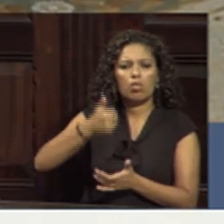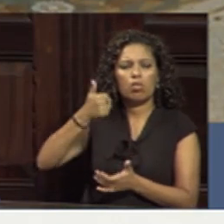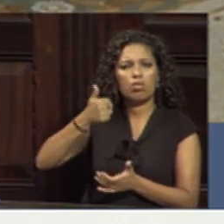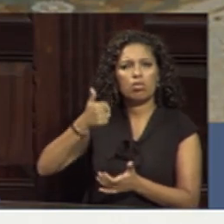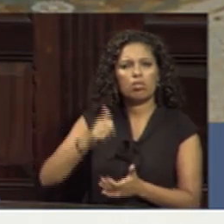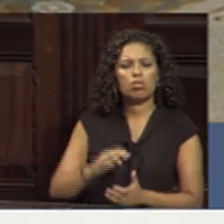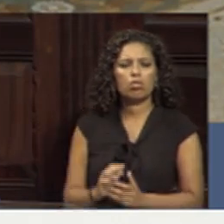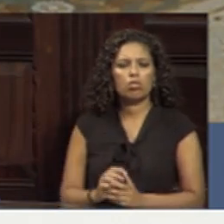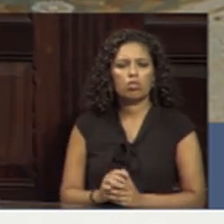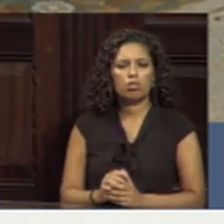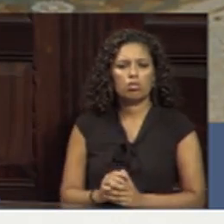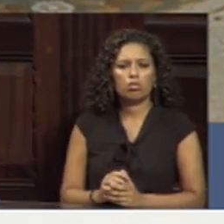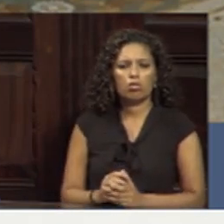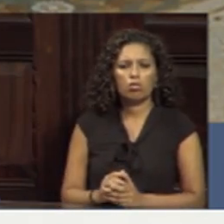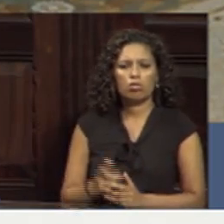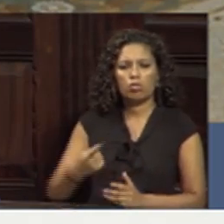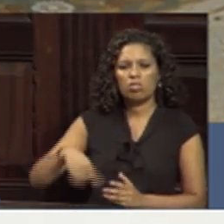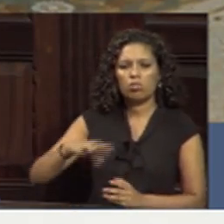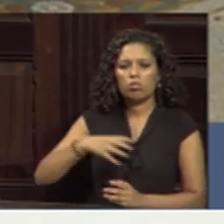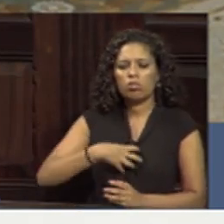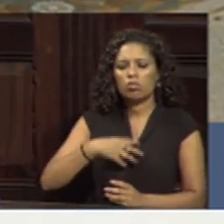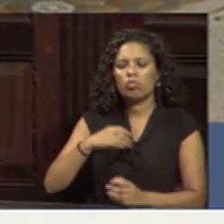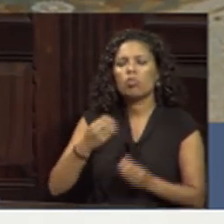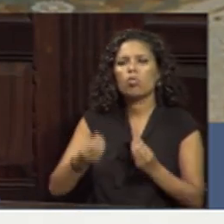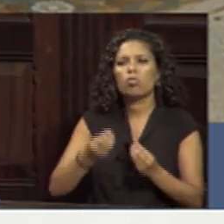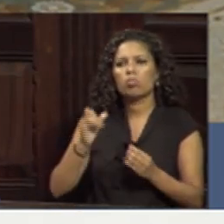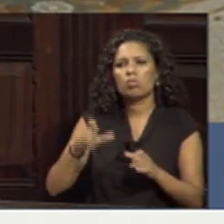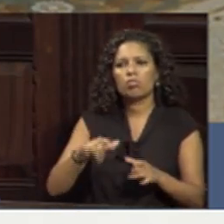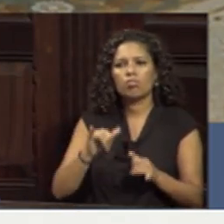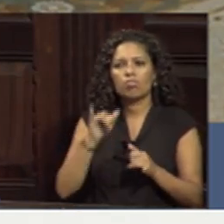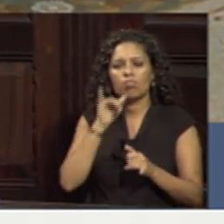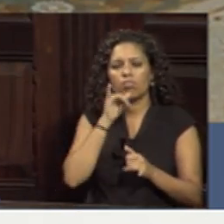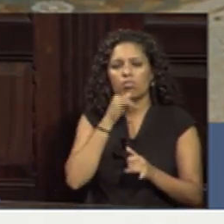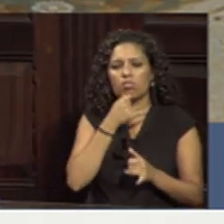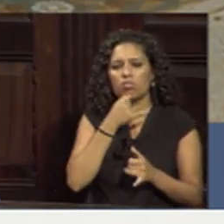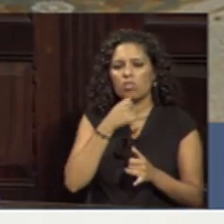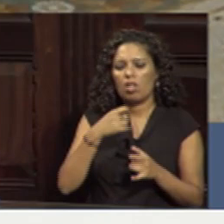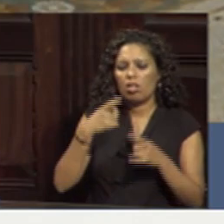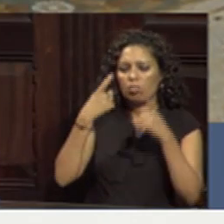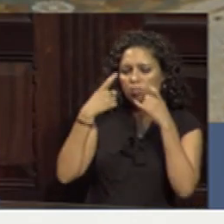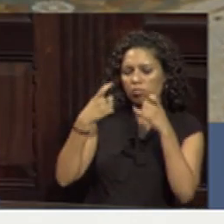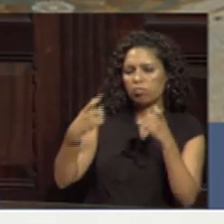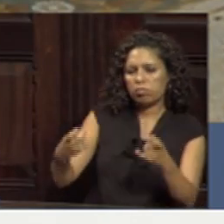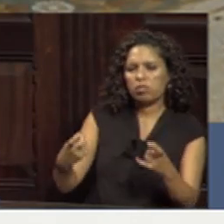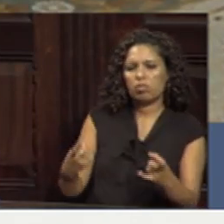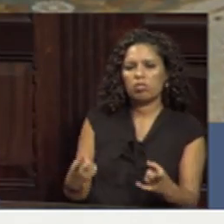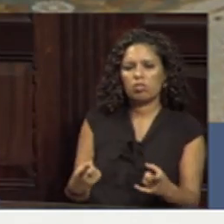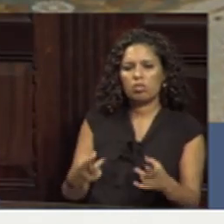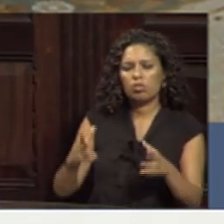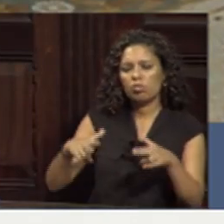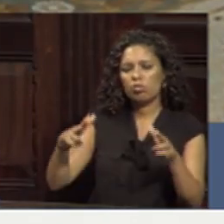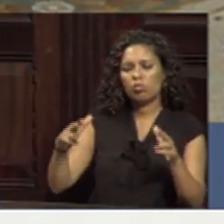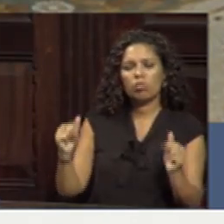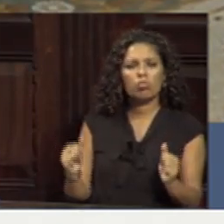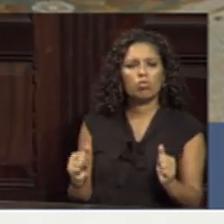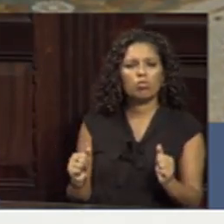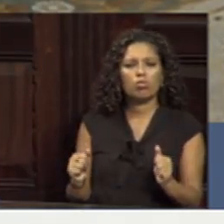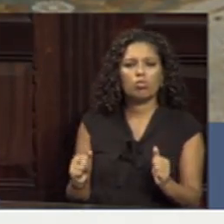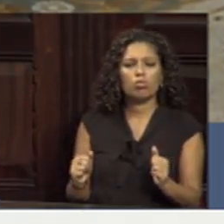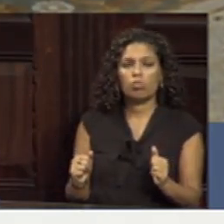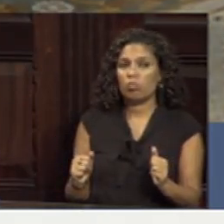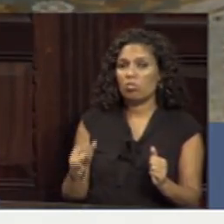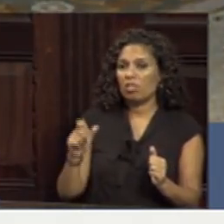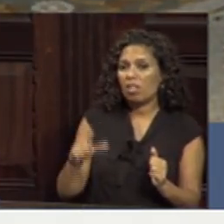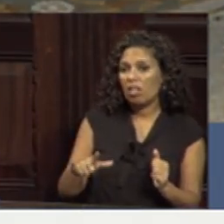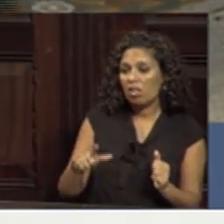tristeza a muitos. A violência, presidente Fatinha, nunca foi e